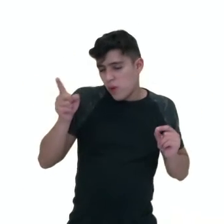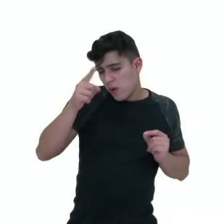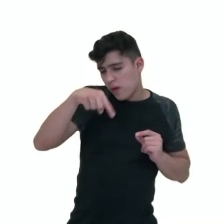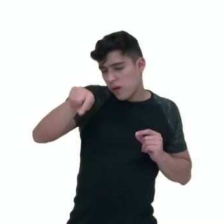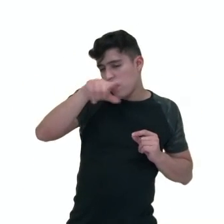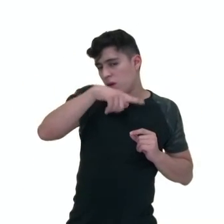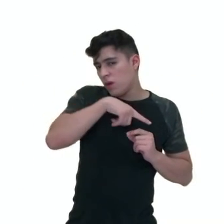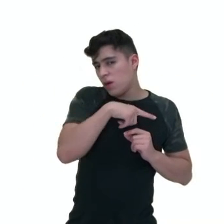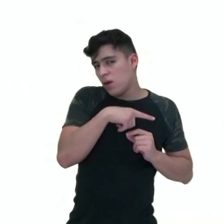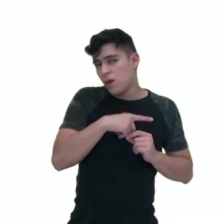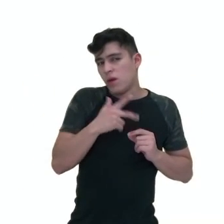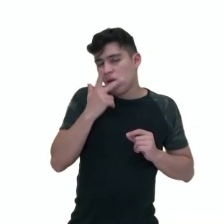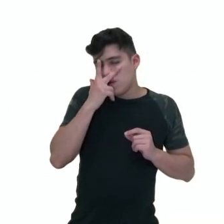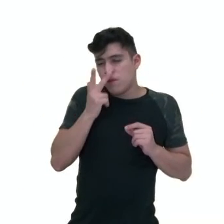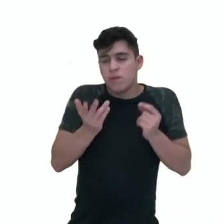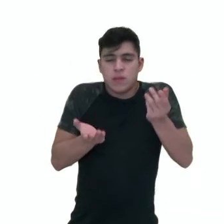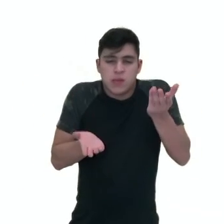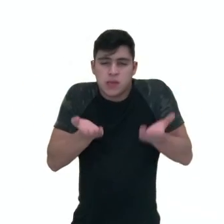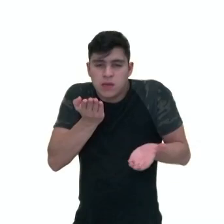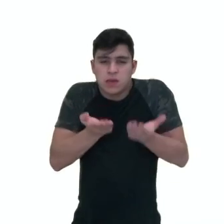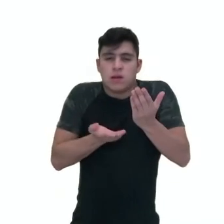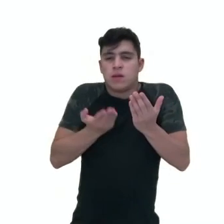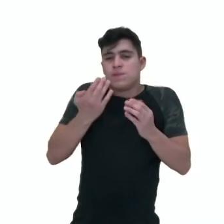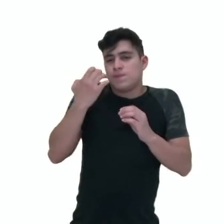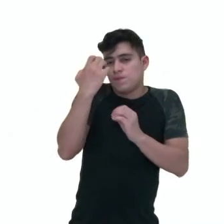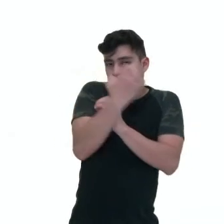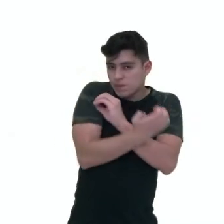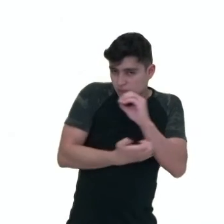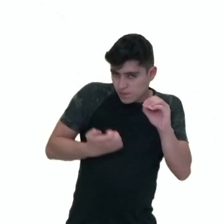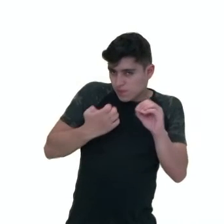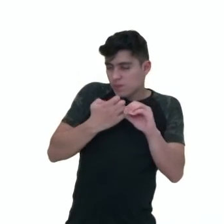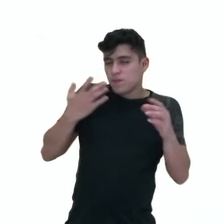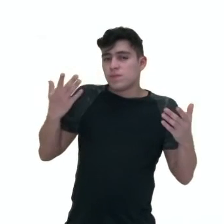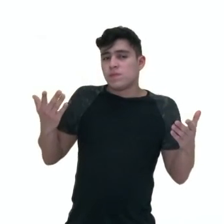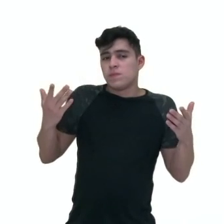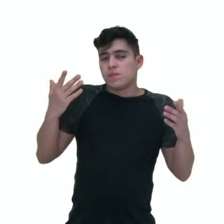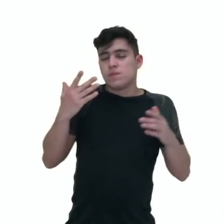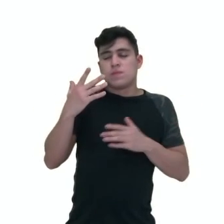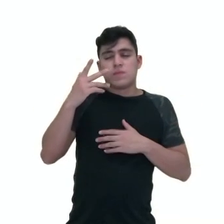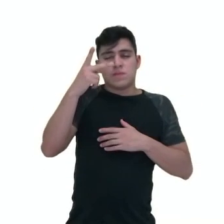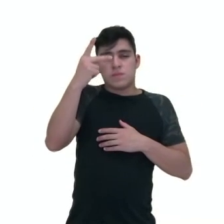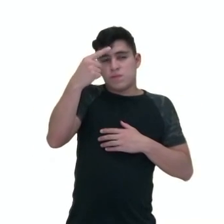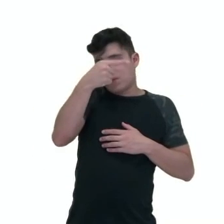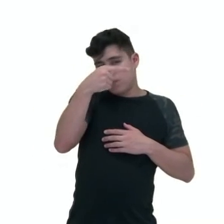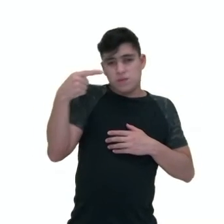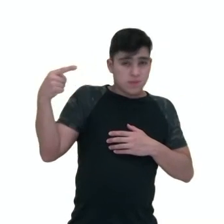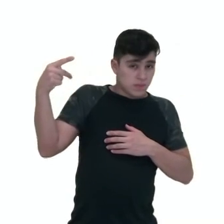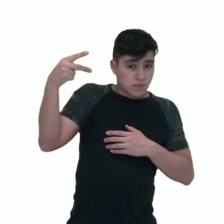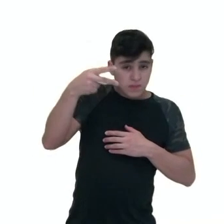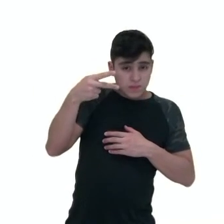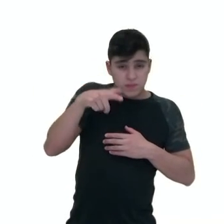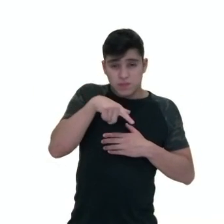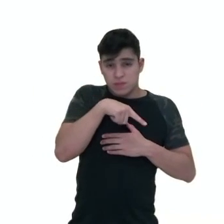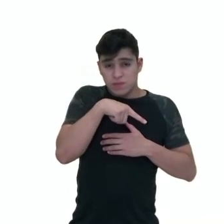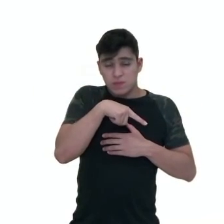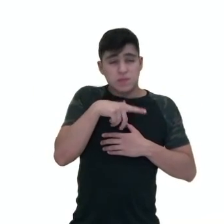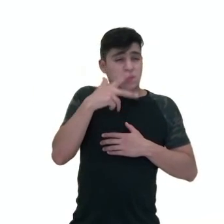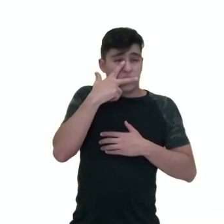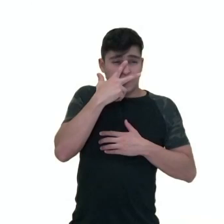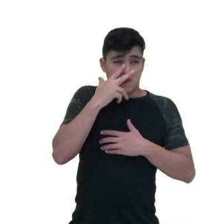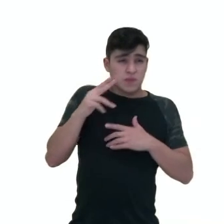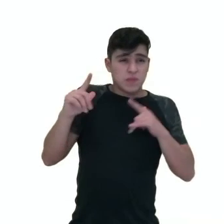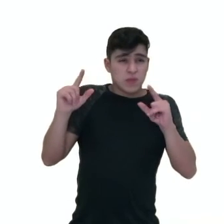o quê? A estabilidade eletrônica. O expoente 2-, que a professora fez uma observação lá no finalzinho,